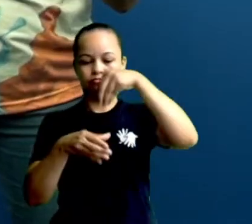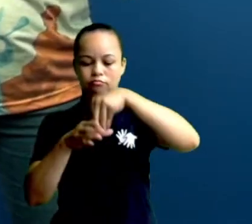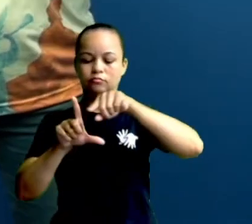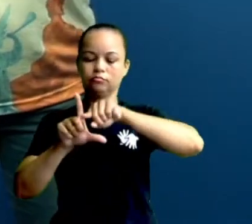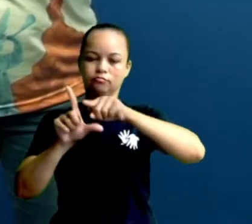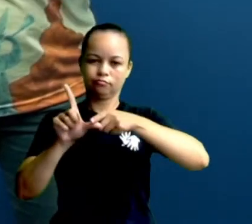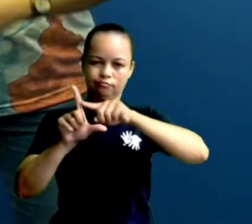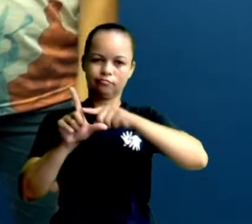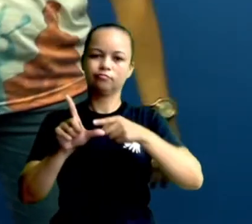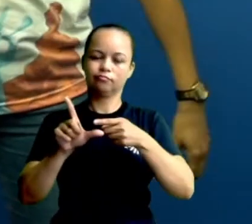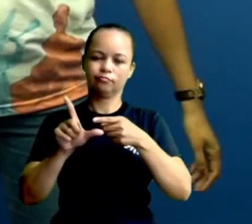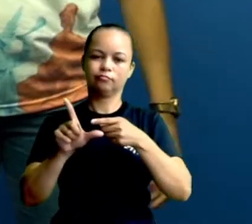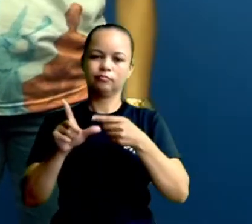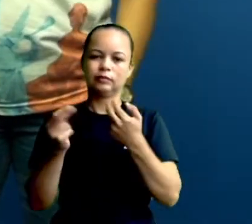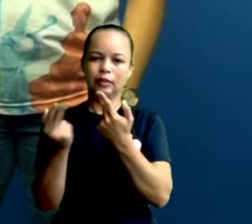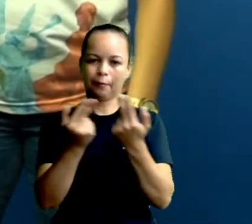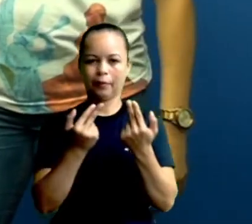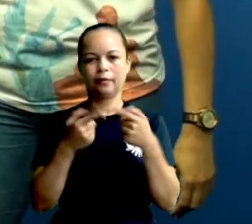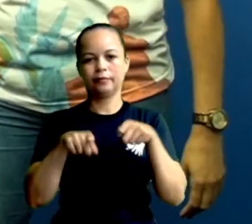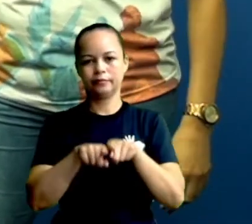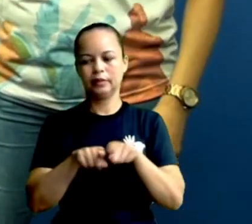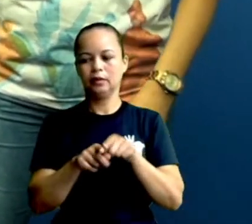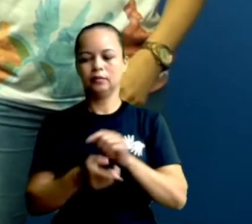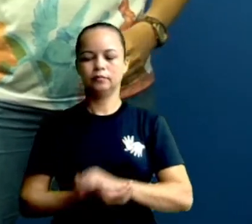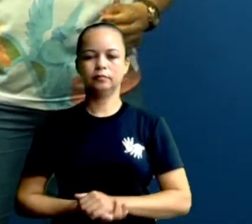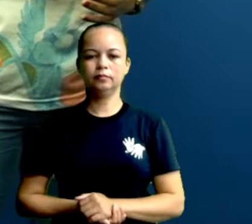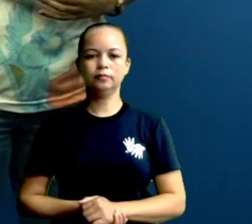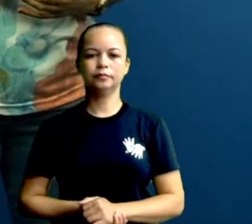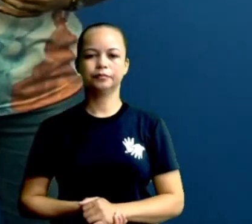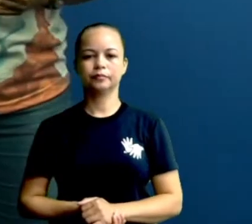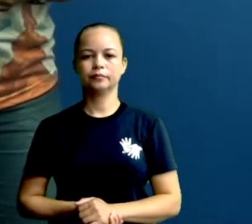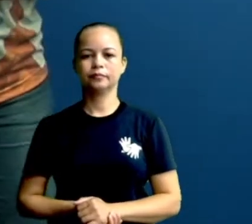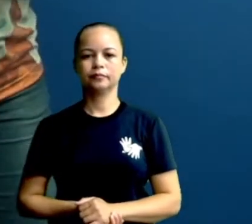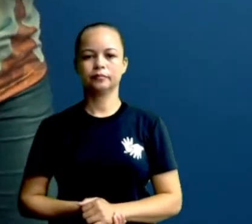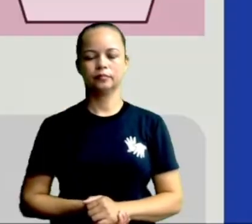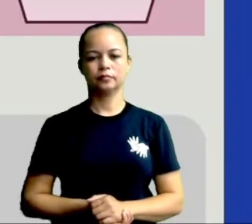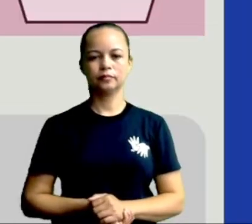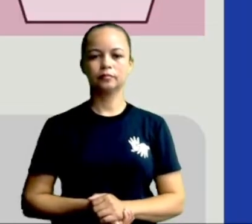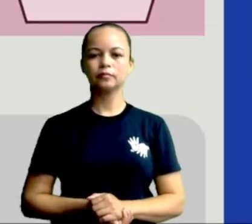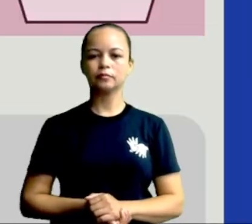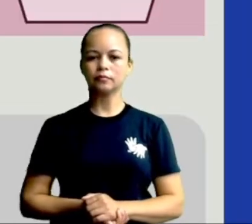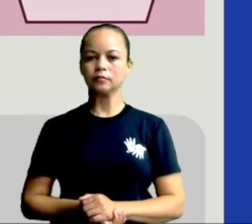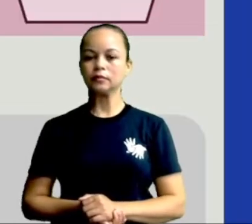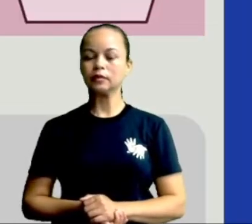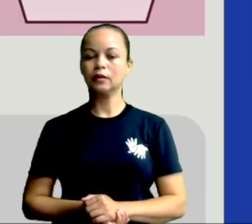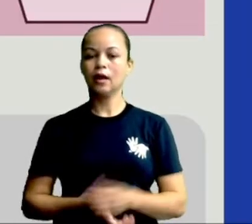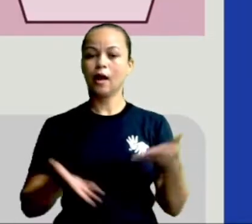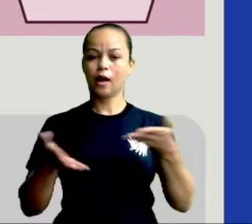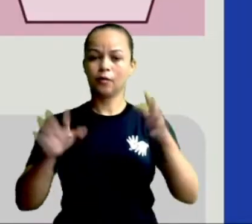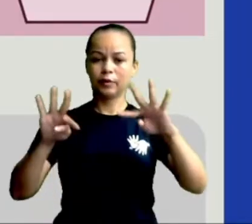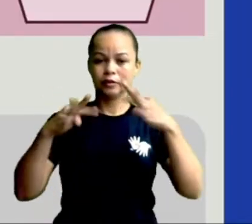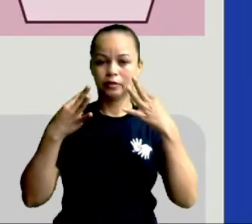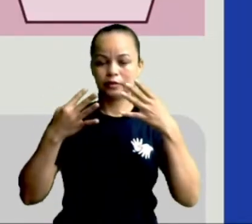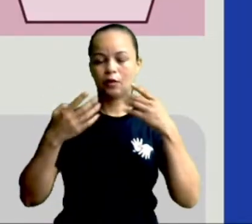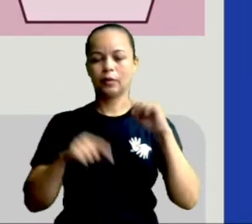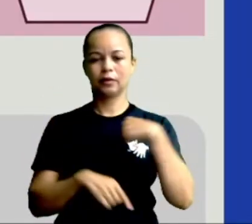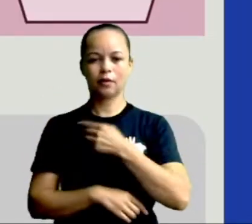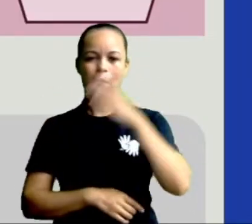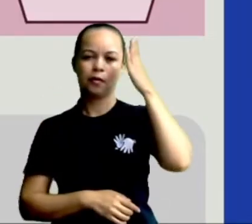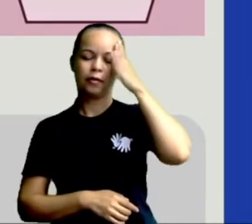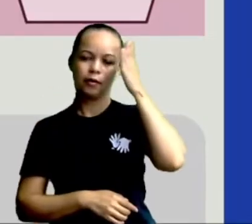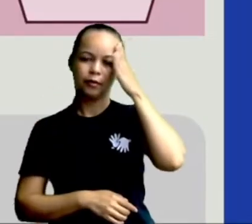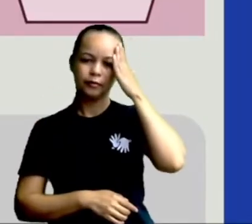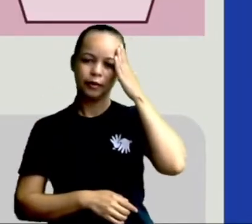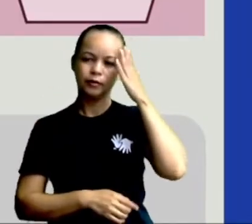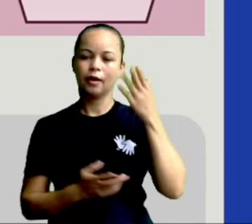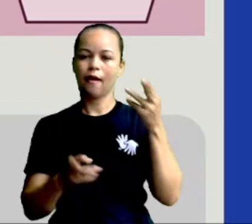internos com as mesmas medidas também, ok? Então vamos seguir. Presta bem atenção aí para que a gente possa entender